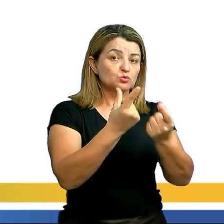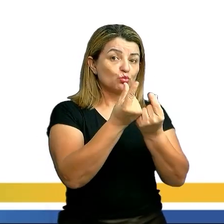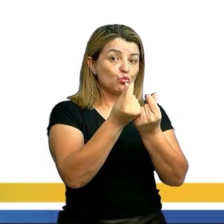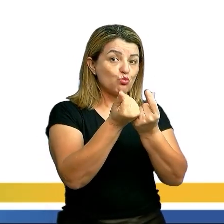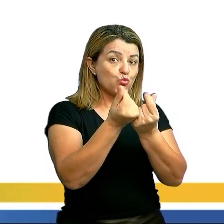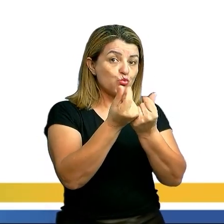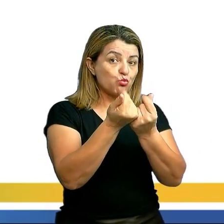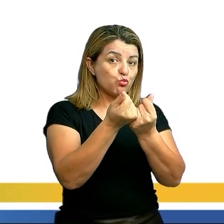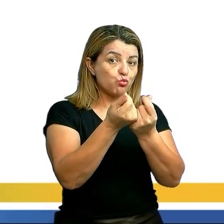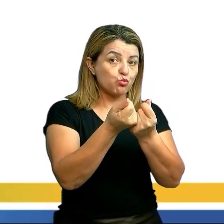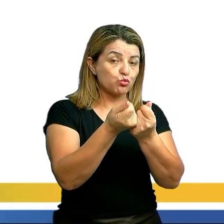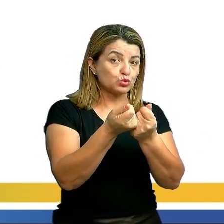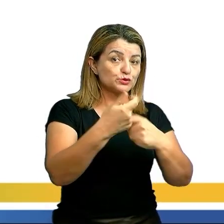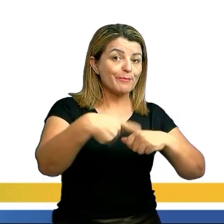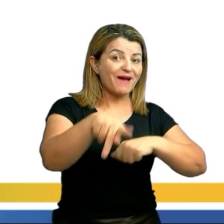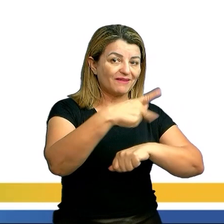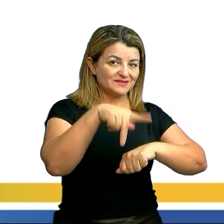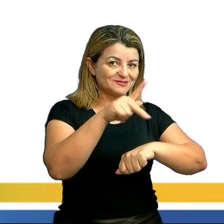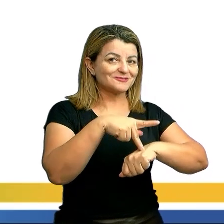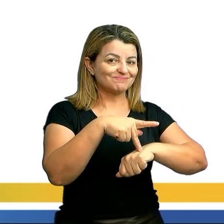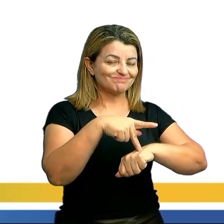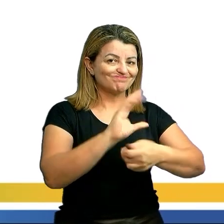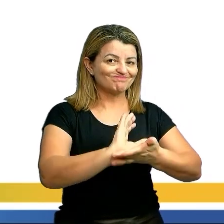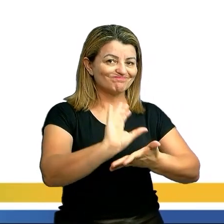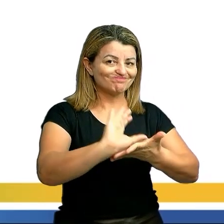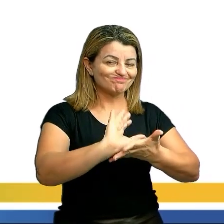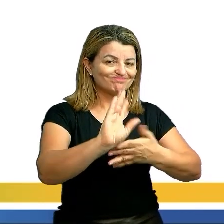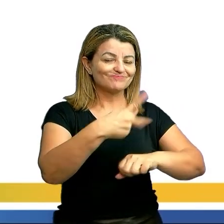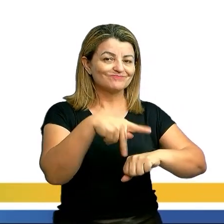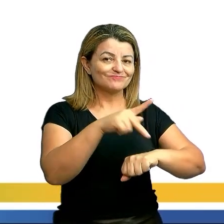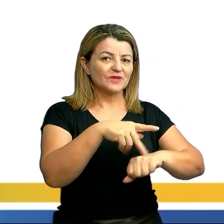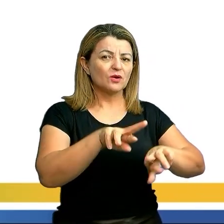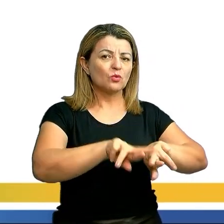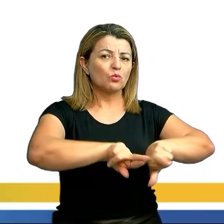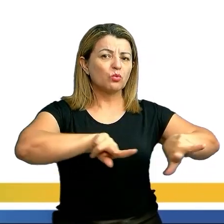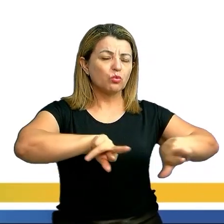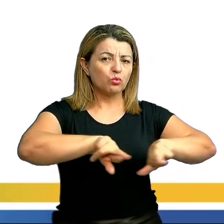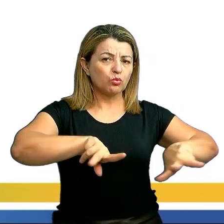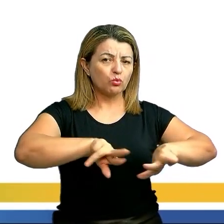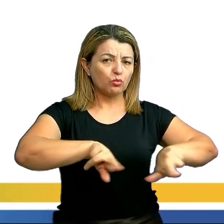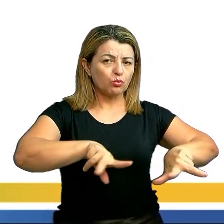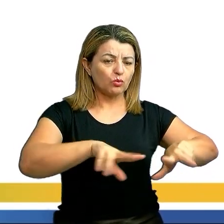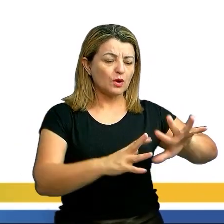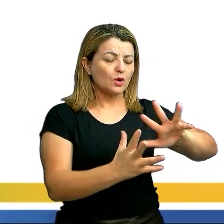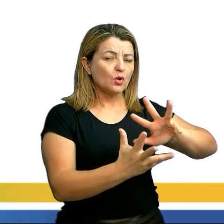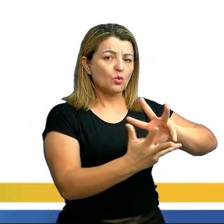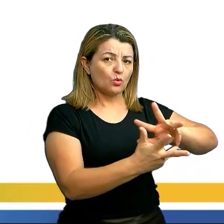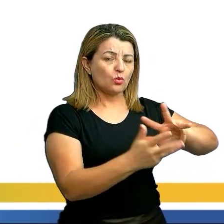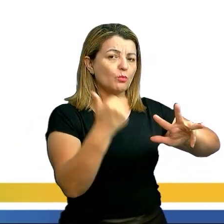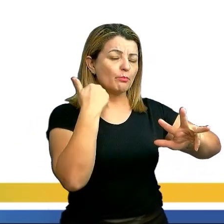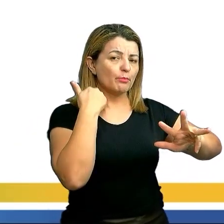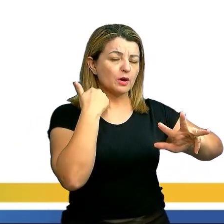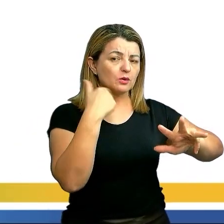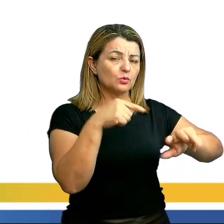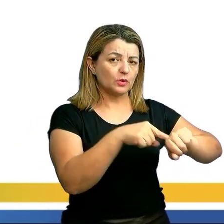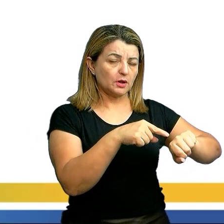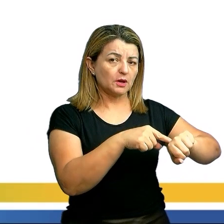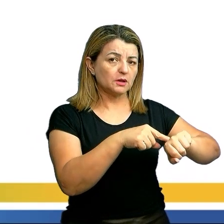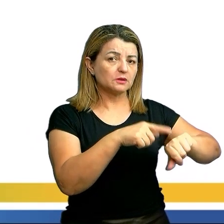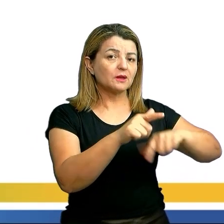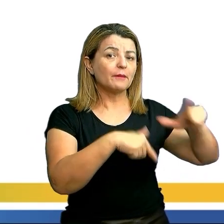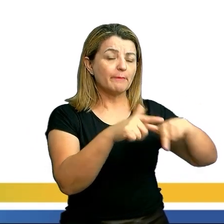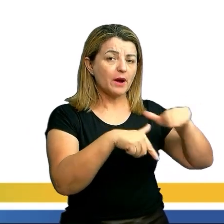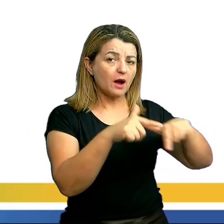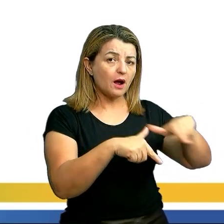financiamento de países. Mas qual é a principal diferença entre elas duas? O Banco Mundial, por exemplo, ele